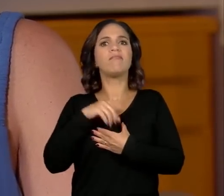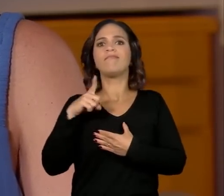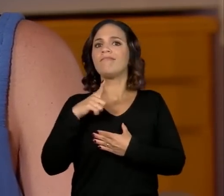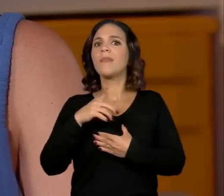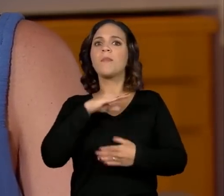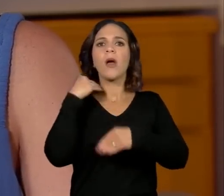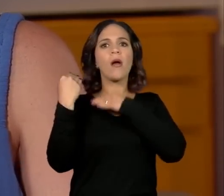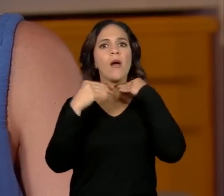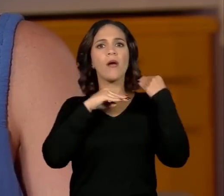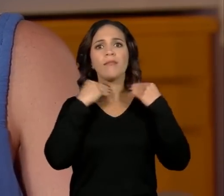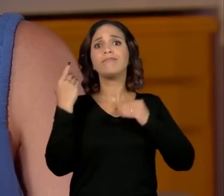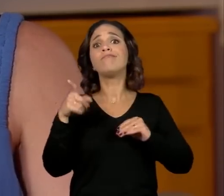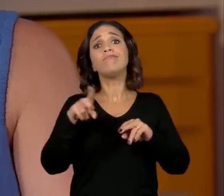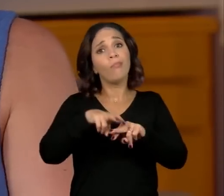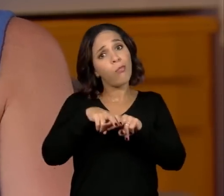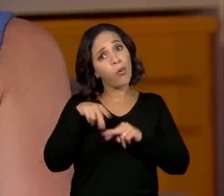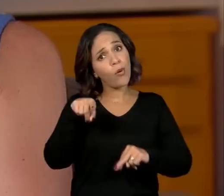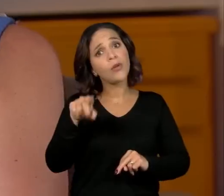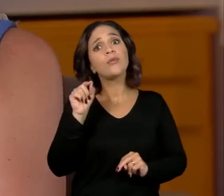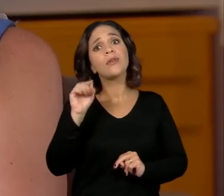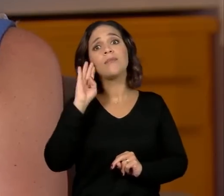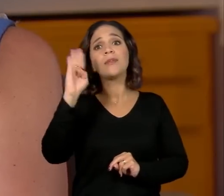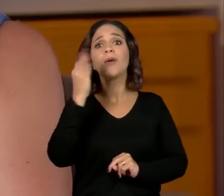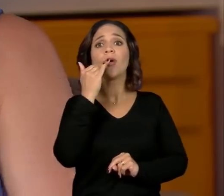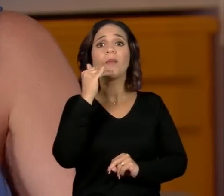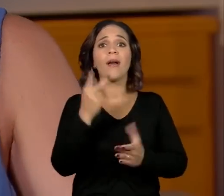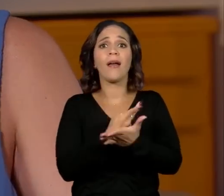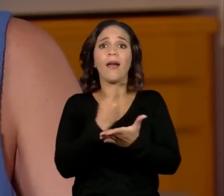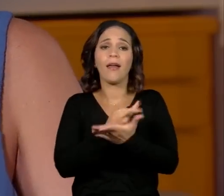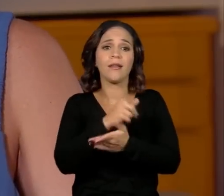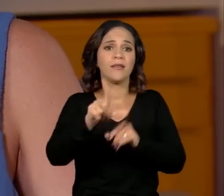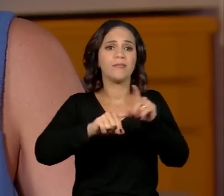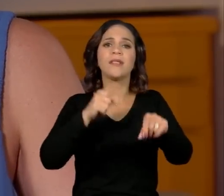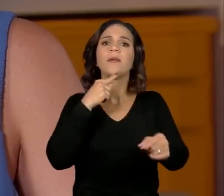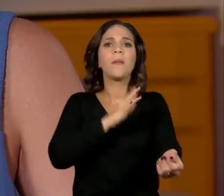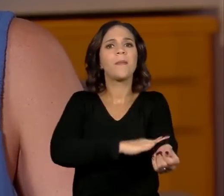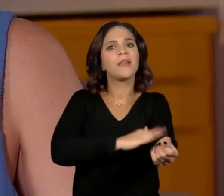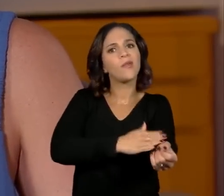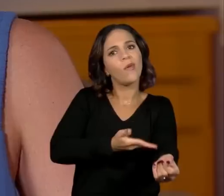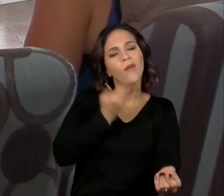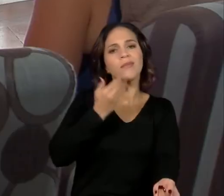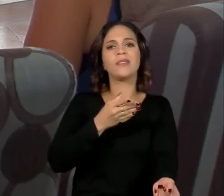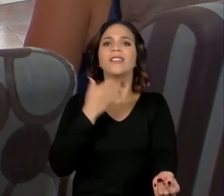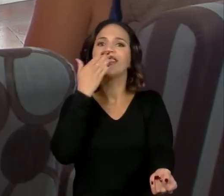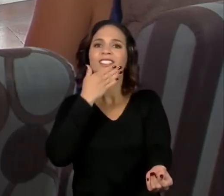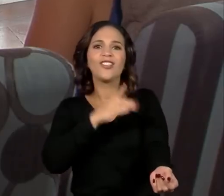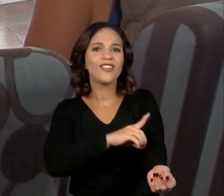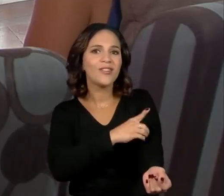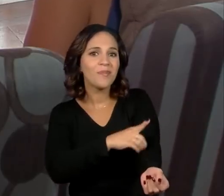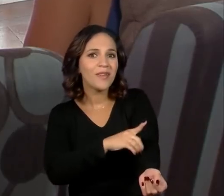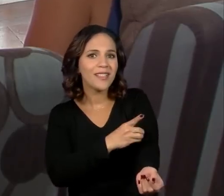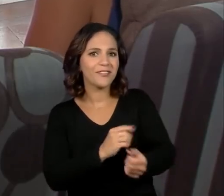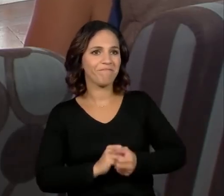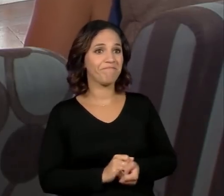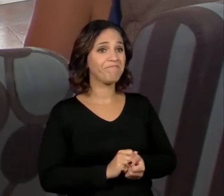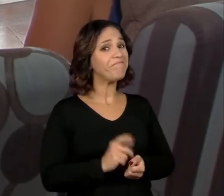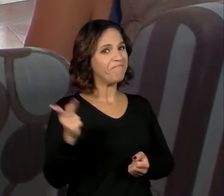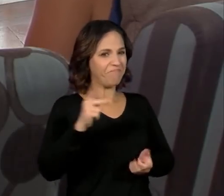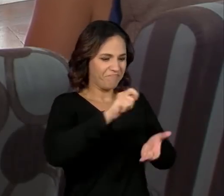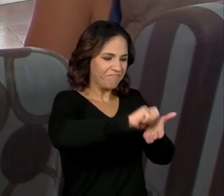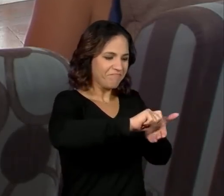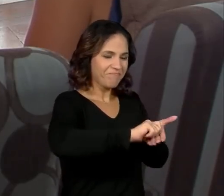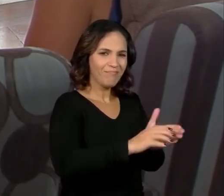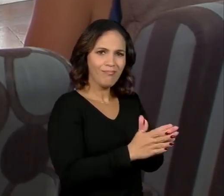que são provenientes de uma má alimentação. Então, pressão alta, diabetes. Quando vocês escrevem um livro como